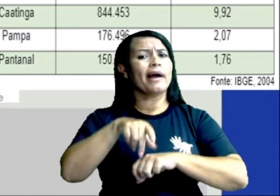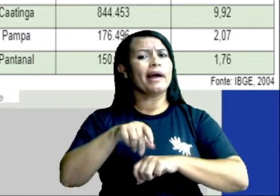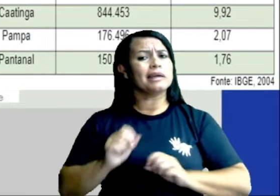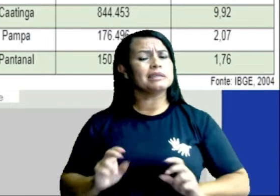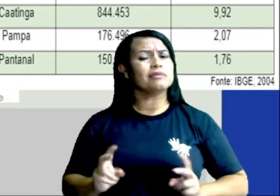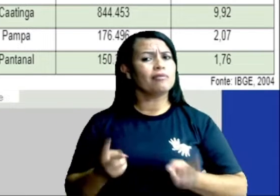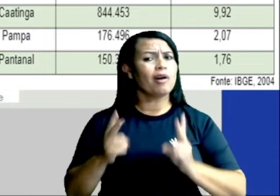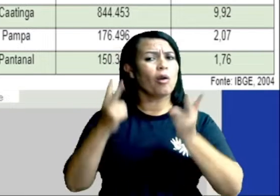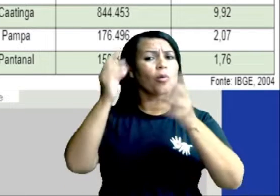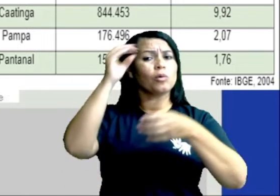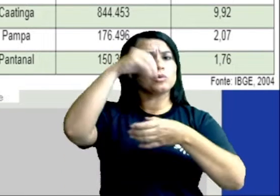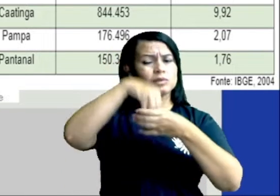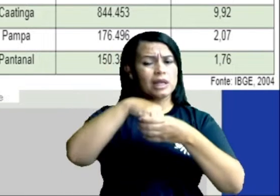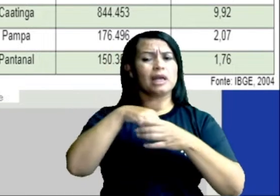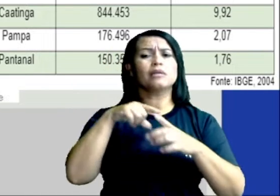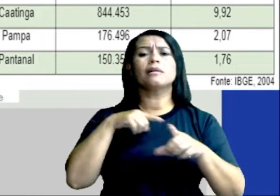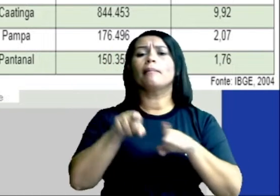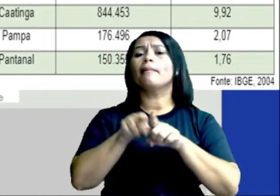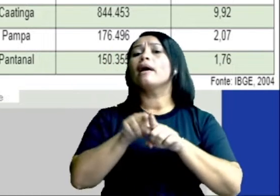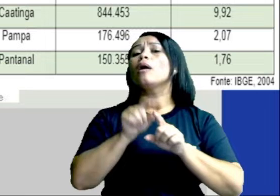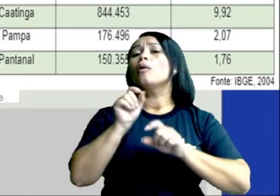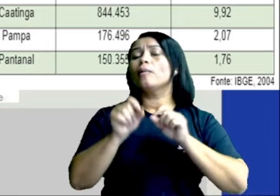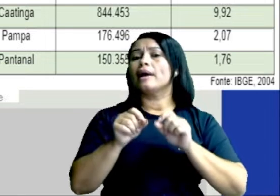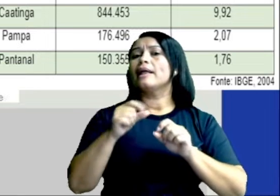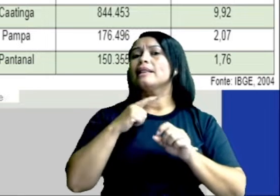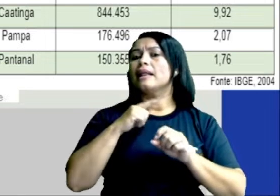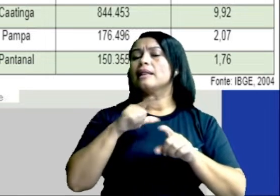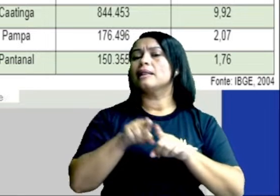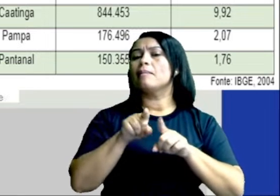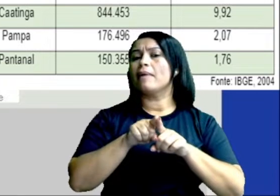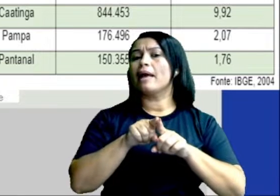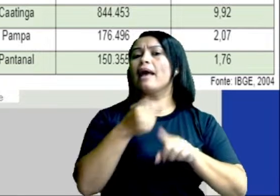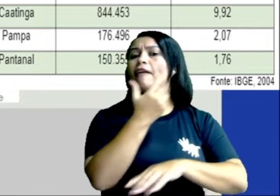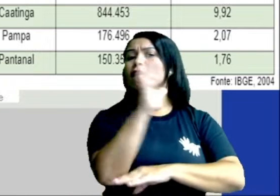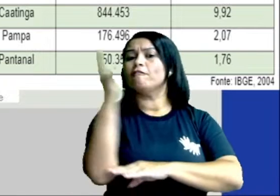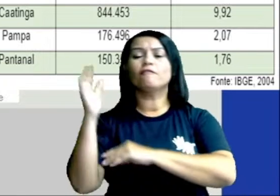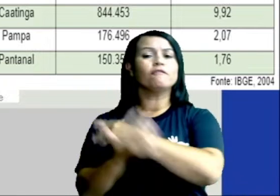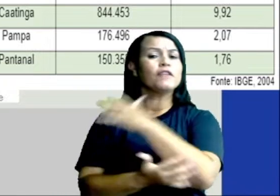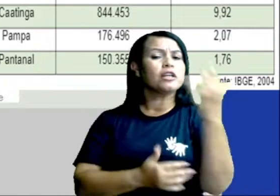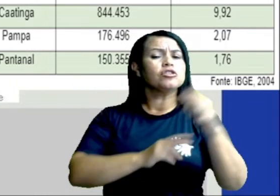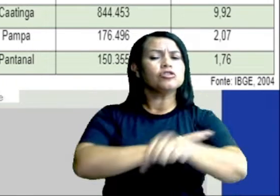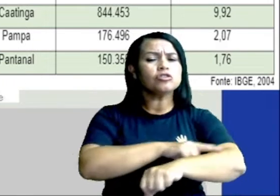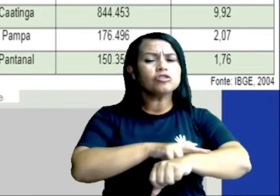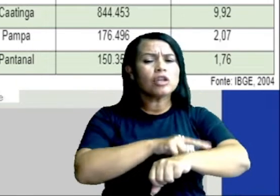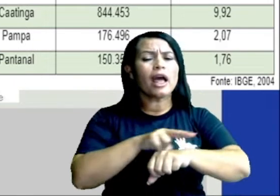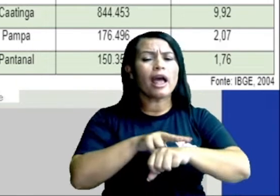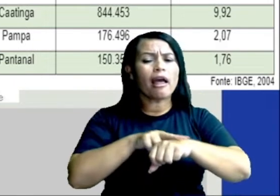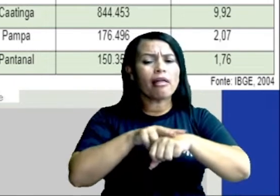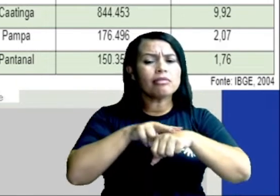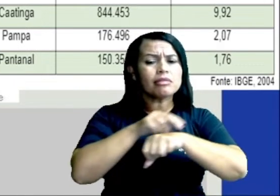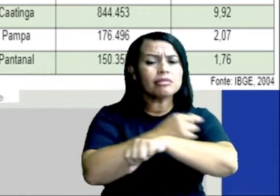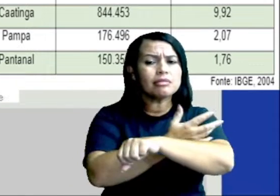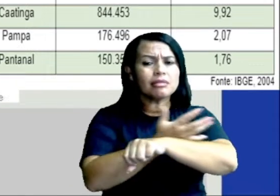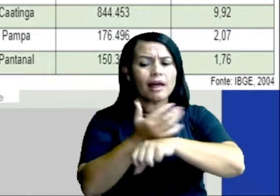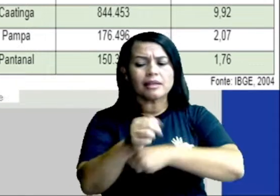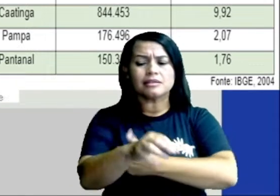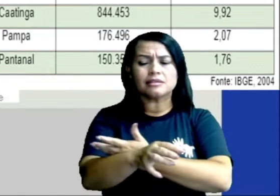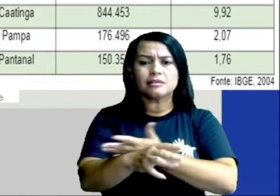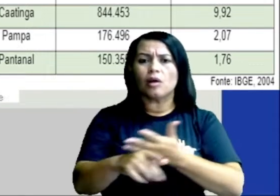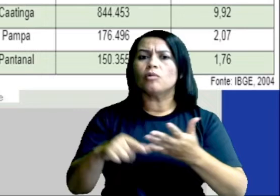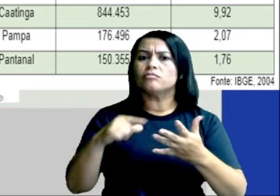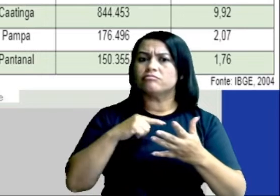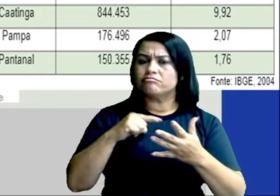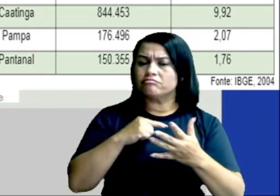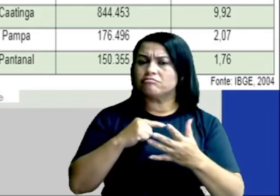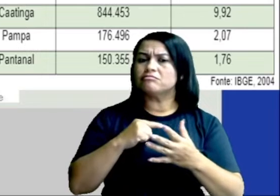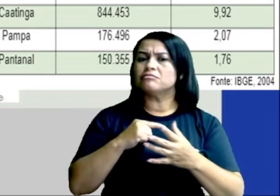aspectos, não é isso? E em se tratando da vegetação não seria diferente. Essa vegetação ela vai ter uma riqueza